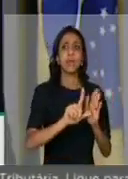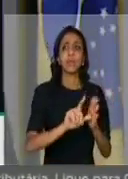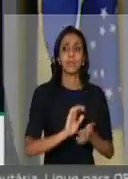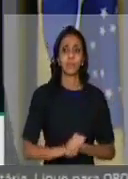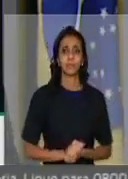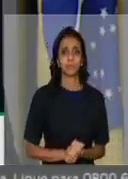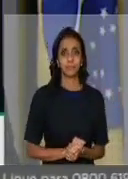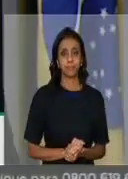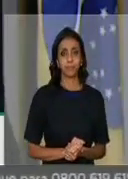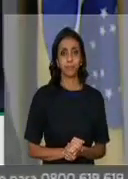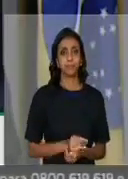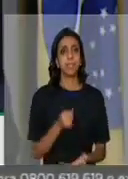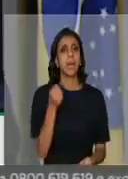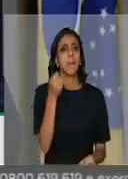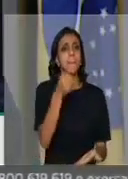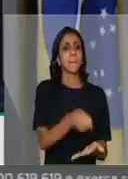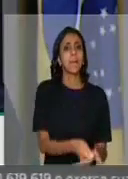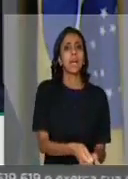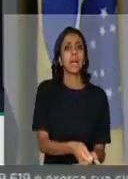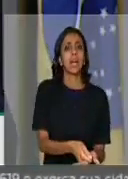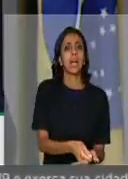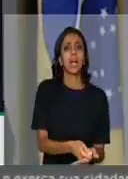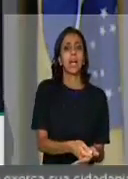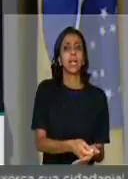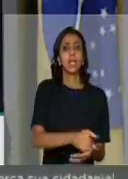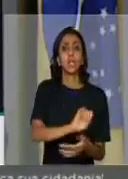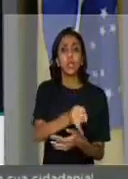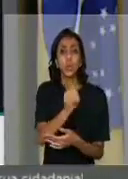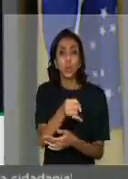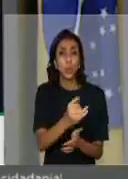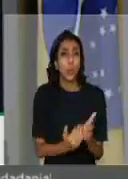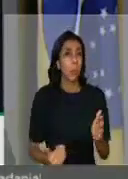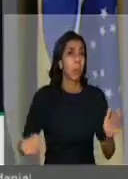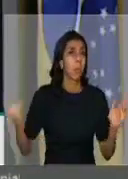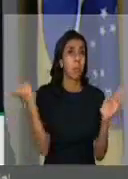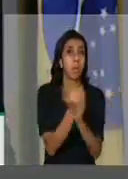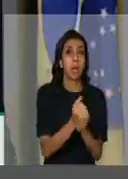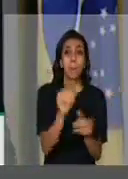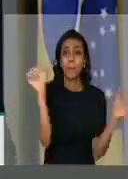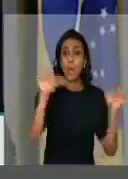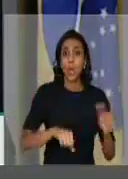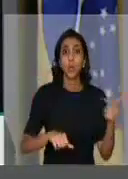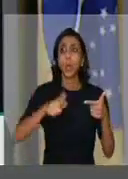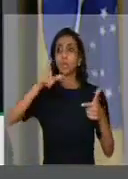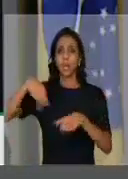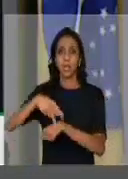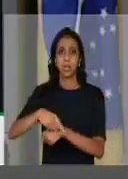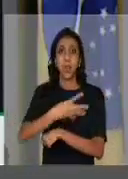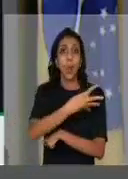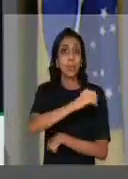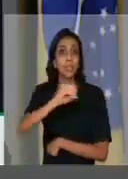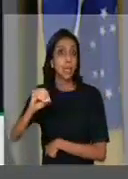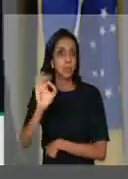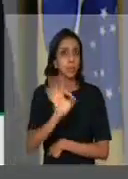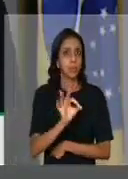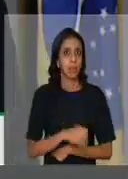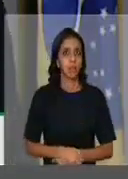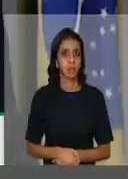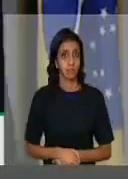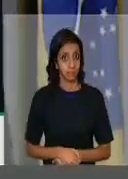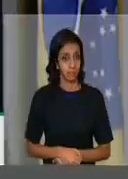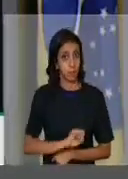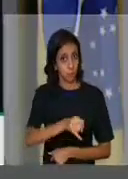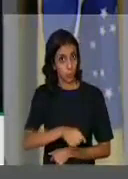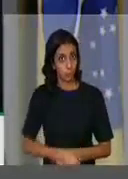de departamento, paga a mais alta taxa de juro do mundo, 400%. Essa